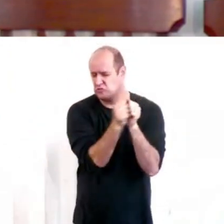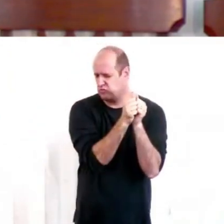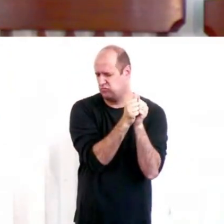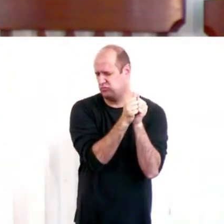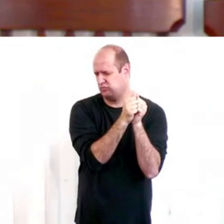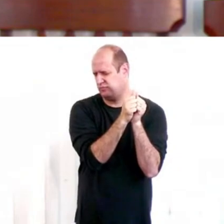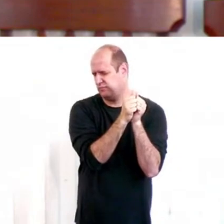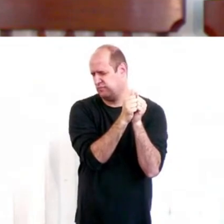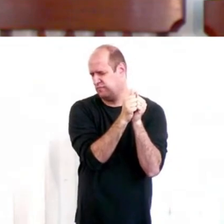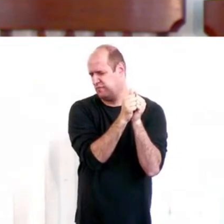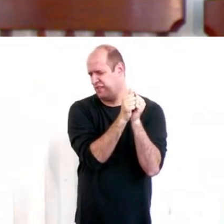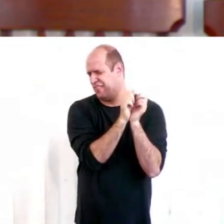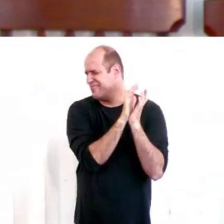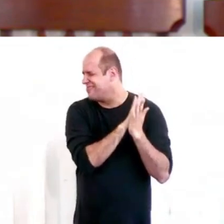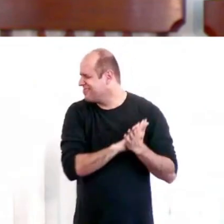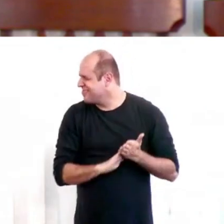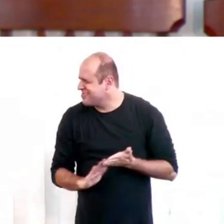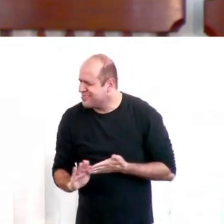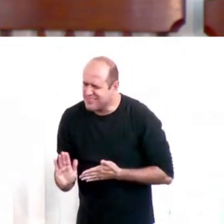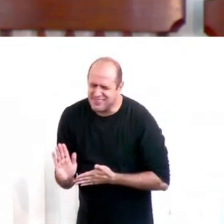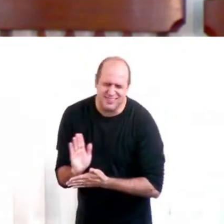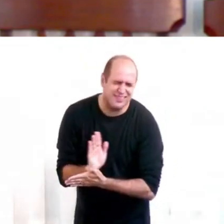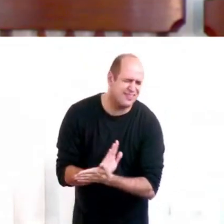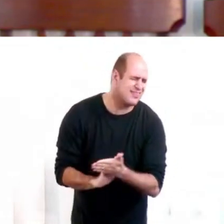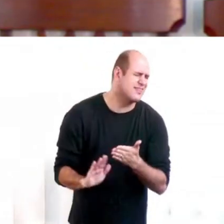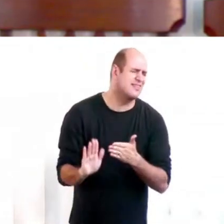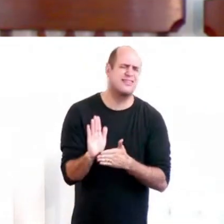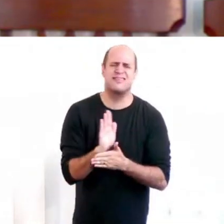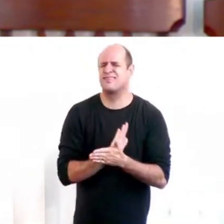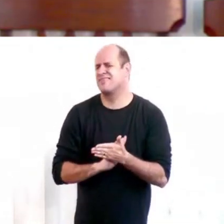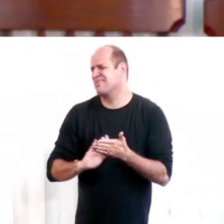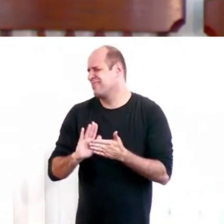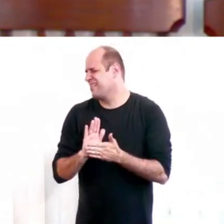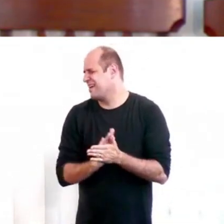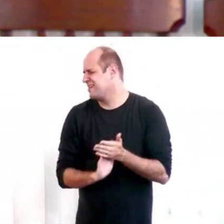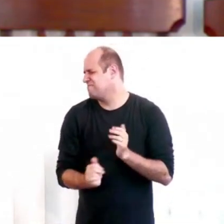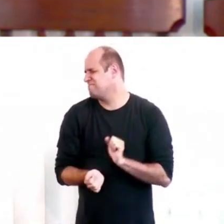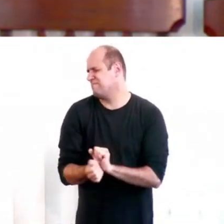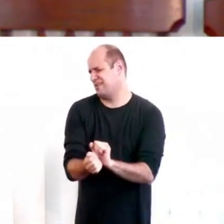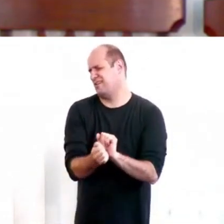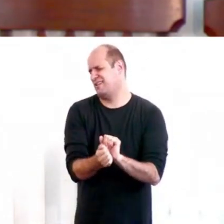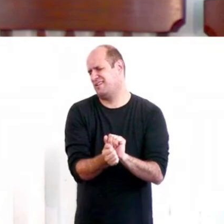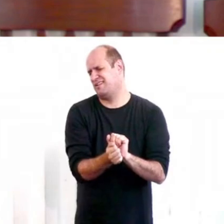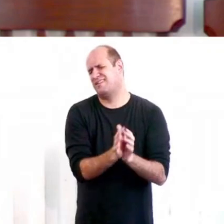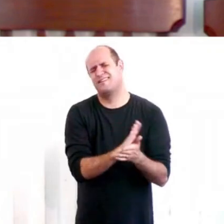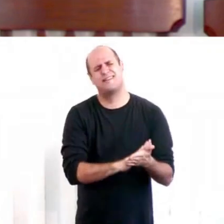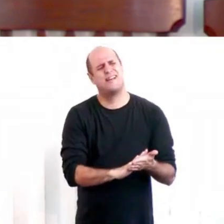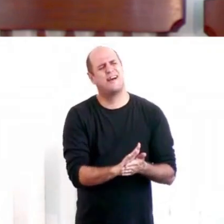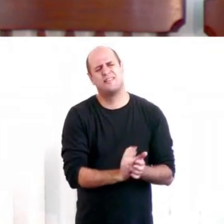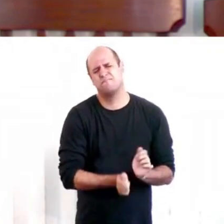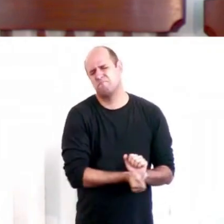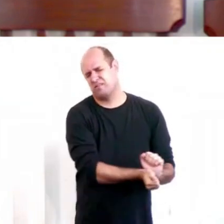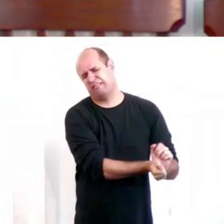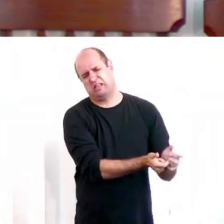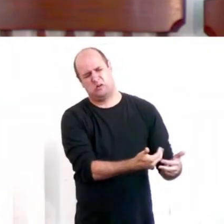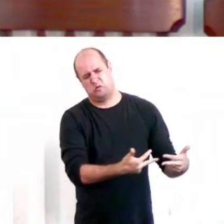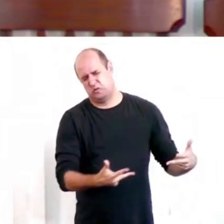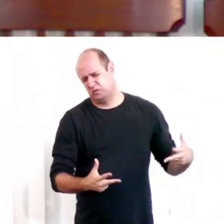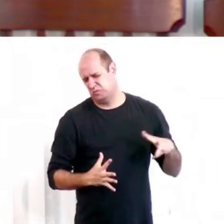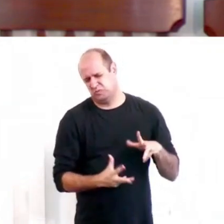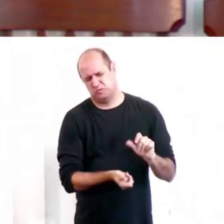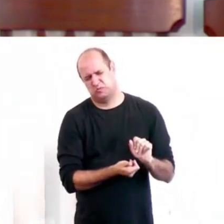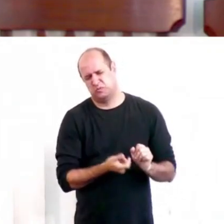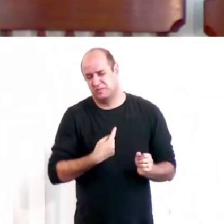Nada, mas nada nesse mundo pode nos prender. Temos que olhar para as coisas do alto, temos que